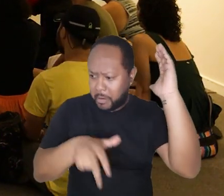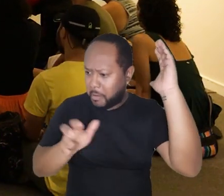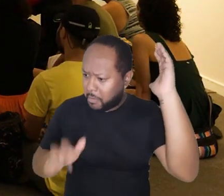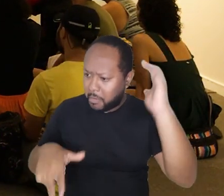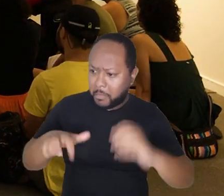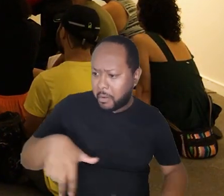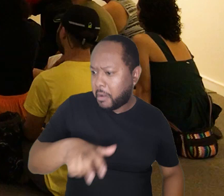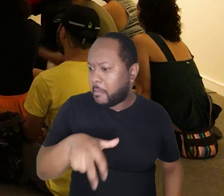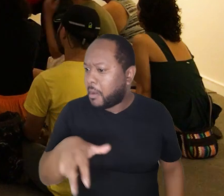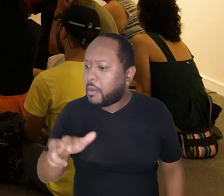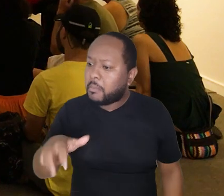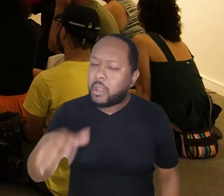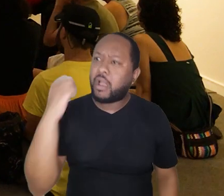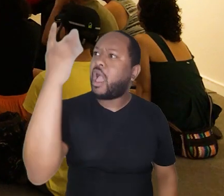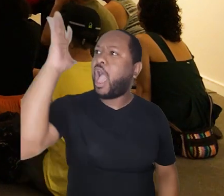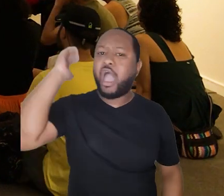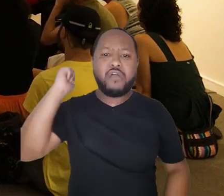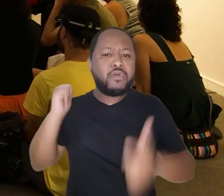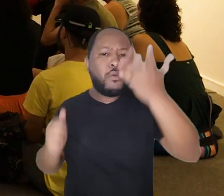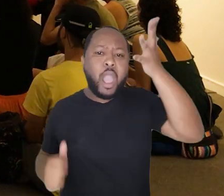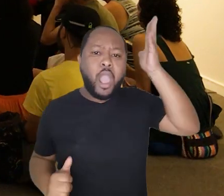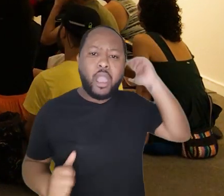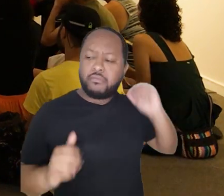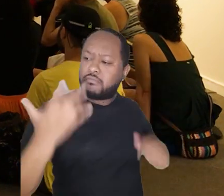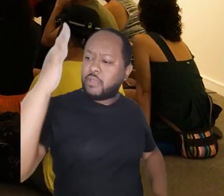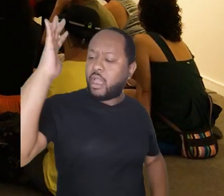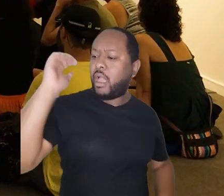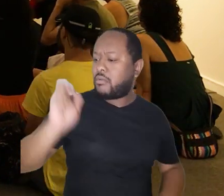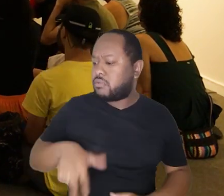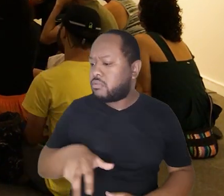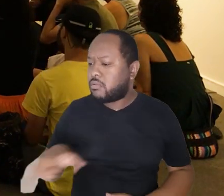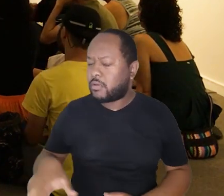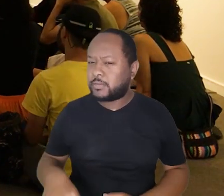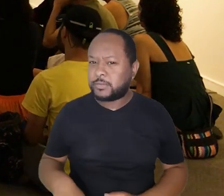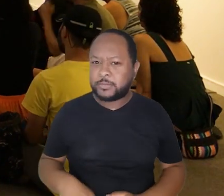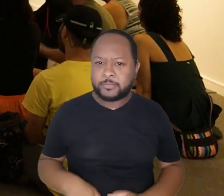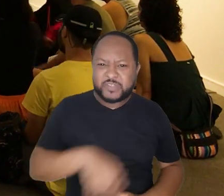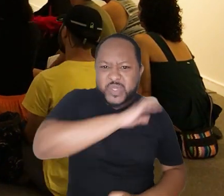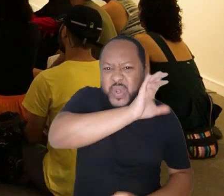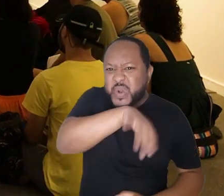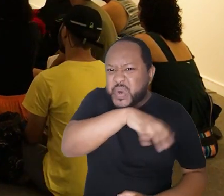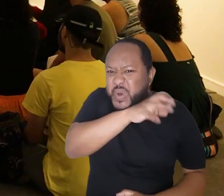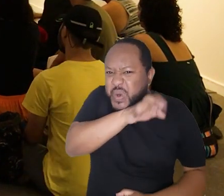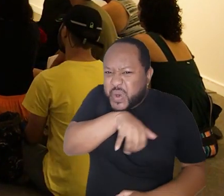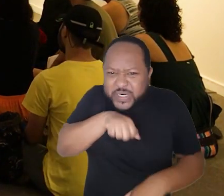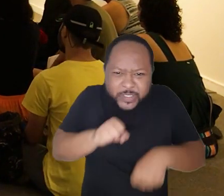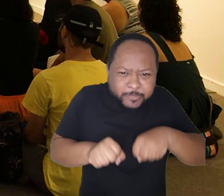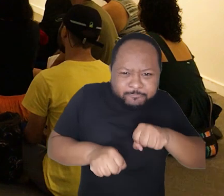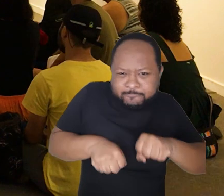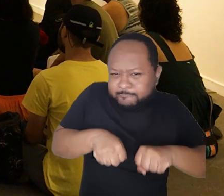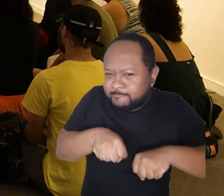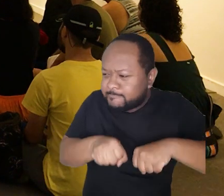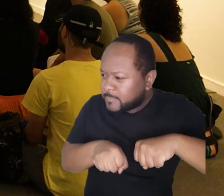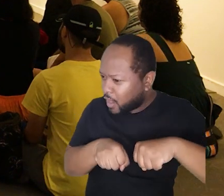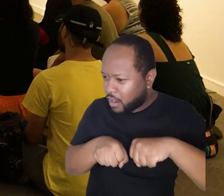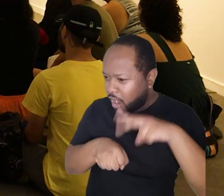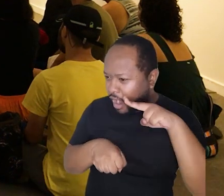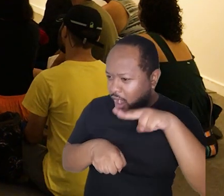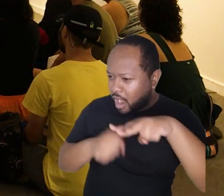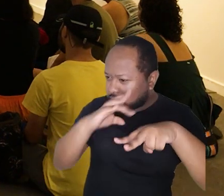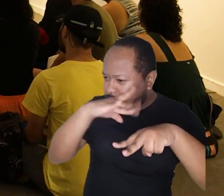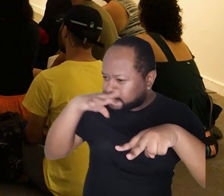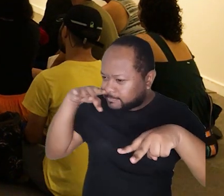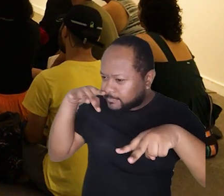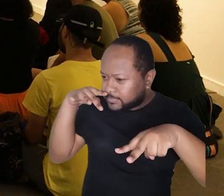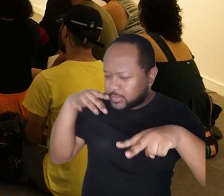árvores, passando a floresta, até que então a onça sentiu o cheiro dele na floresta. Encontrou com o